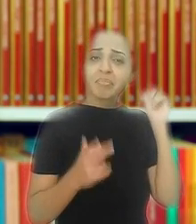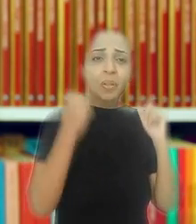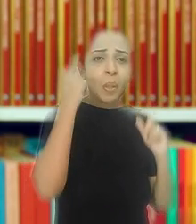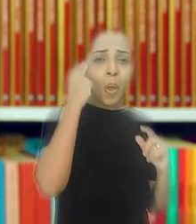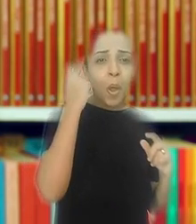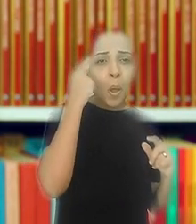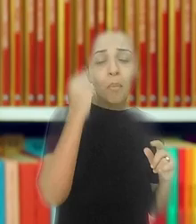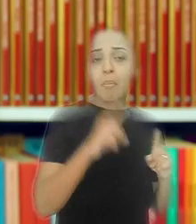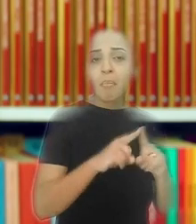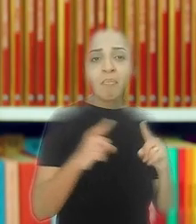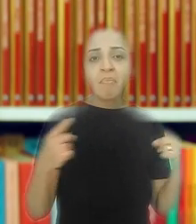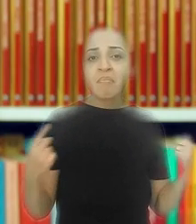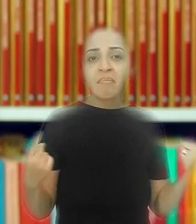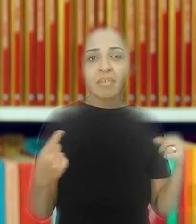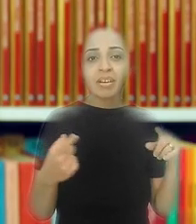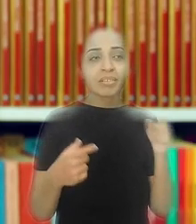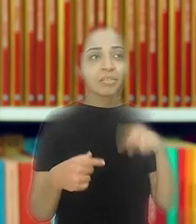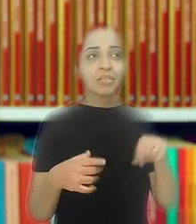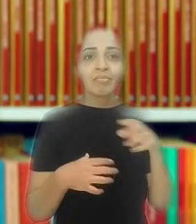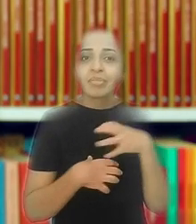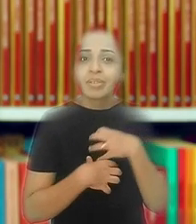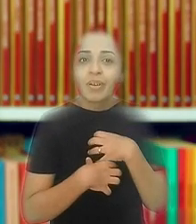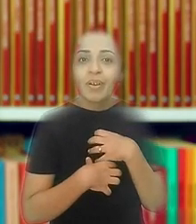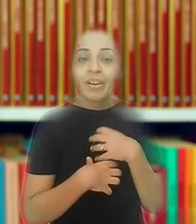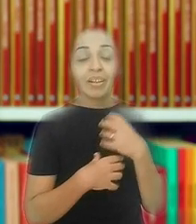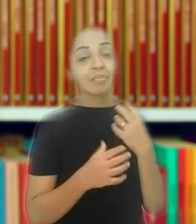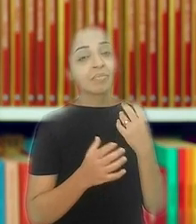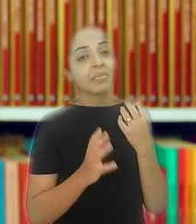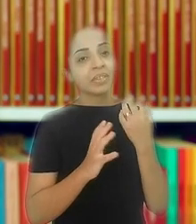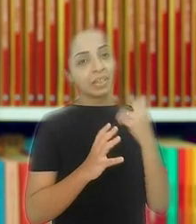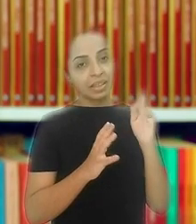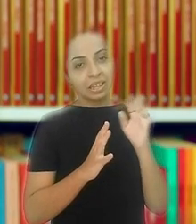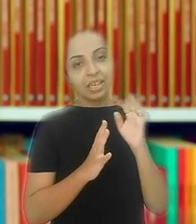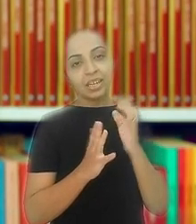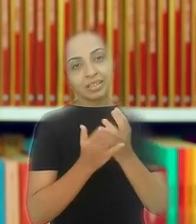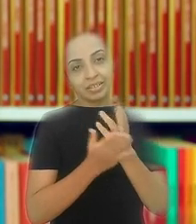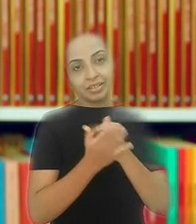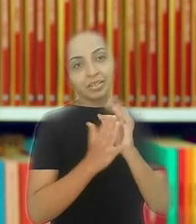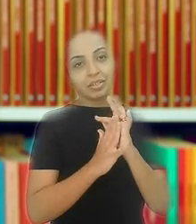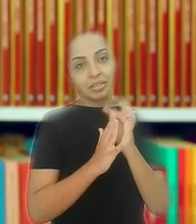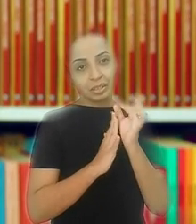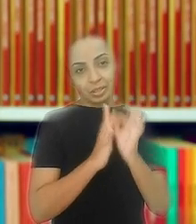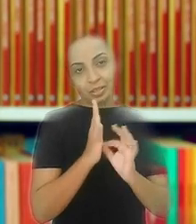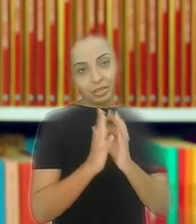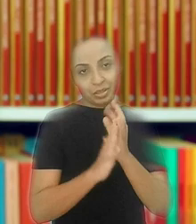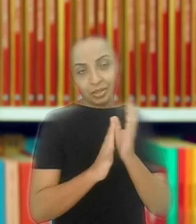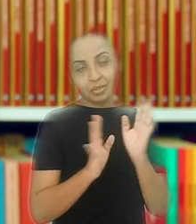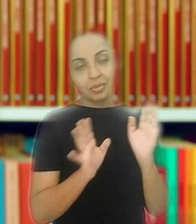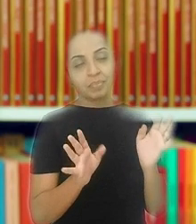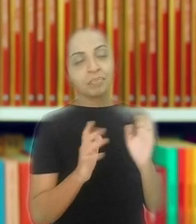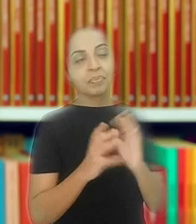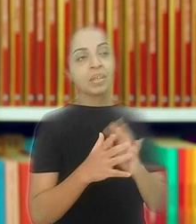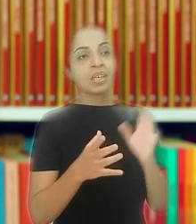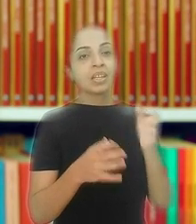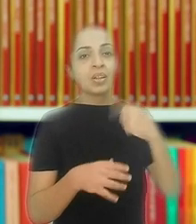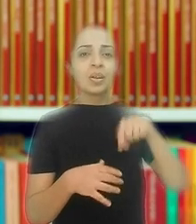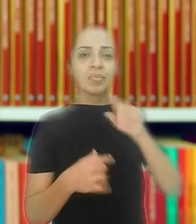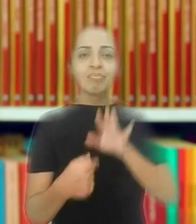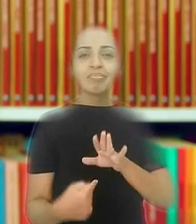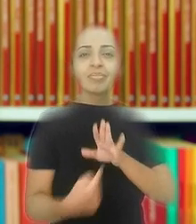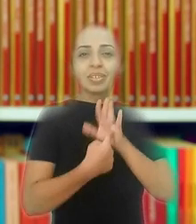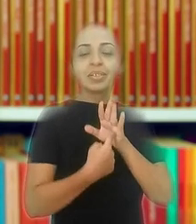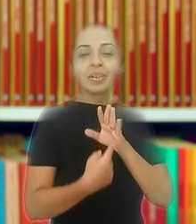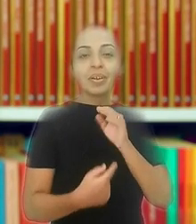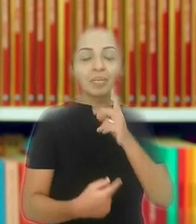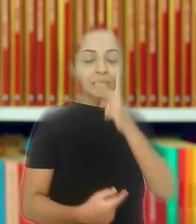fugaz mas não a gente é muito tocado pela arte do sampei de dessa narrativa simples demais assim